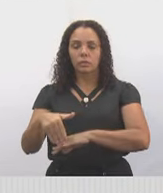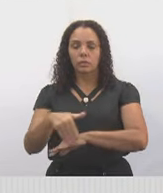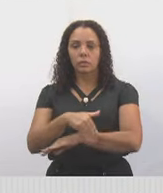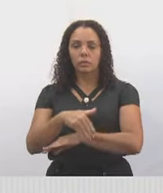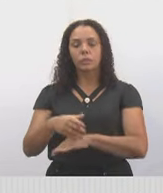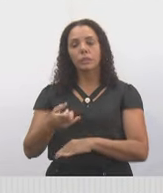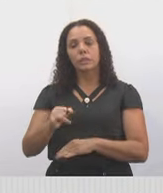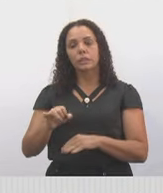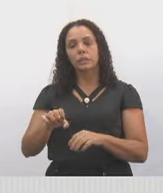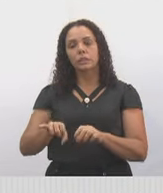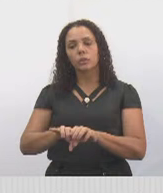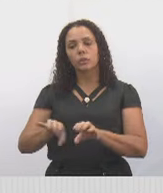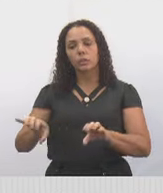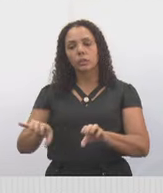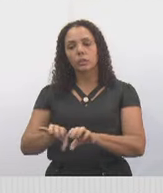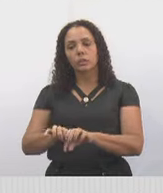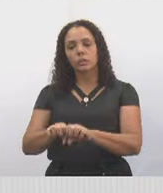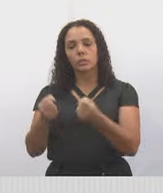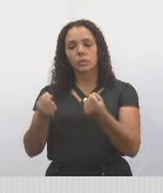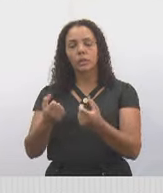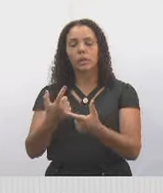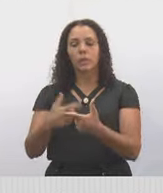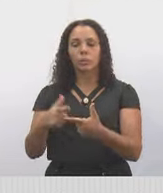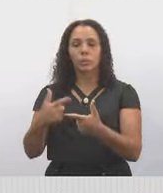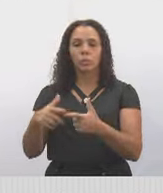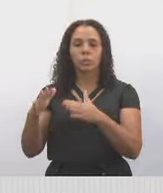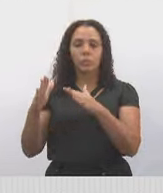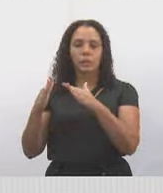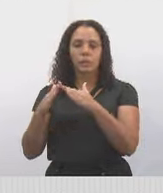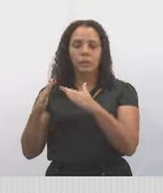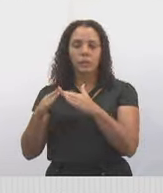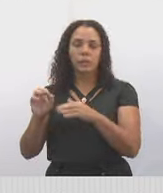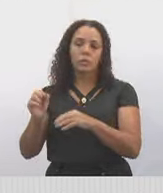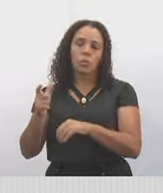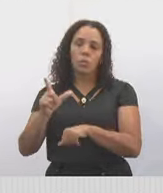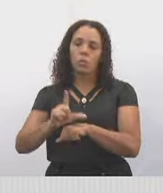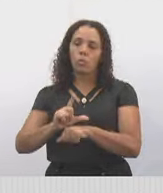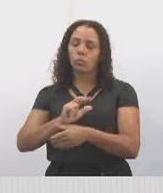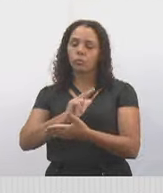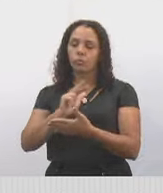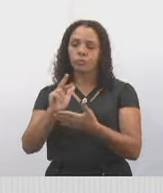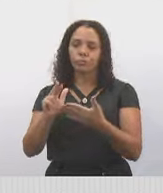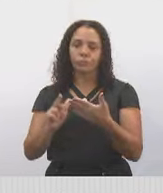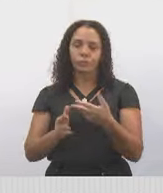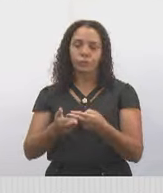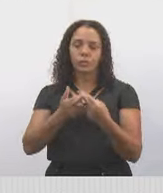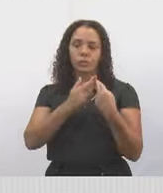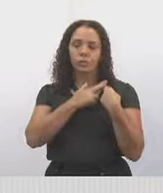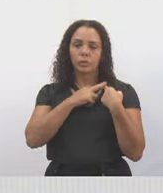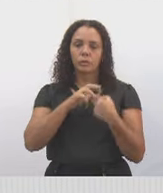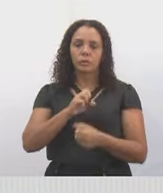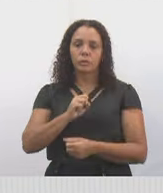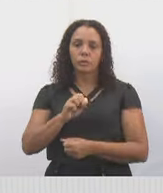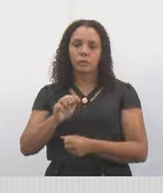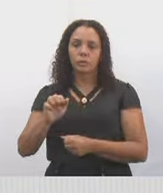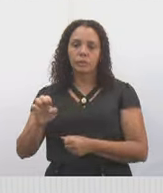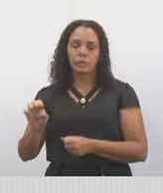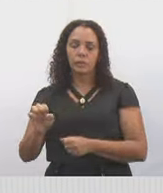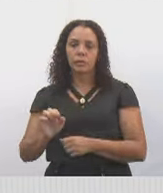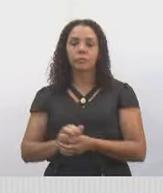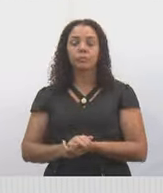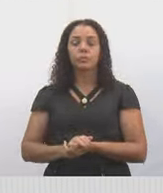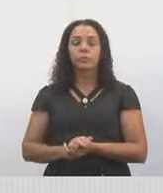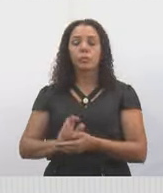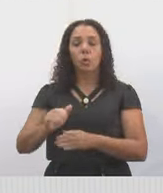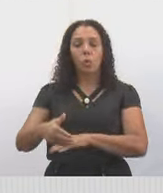estora um cano onde acontece algum problema em uma casa num comércio enfim está lá já vai para uma